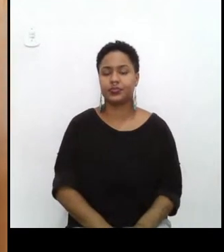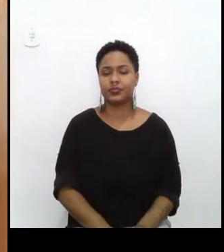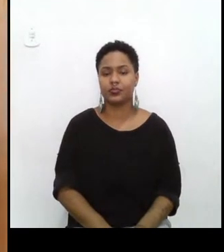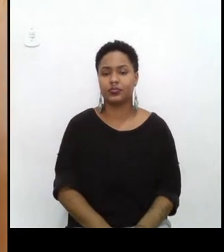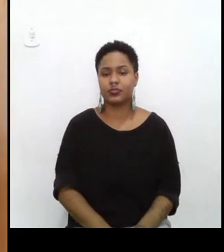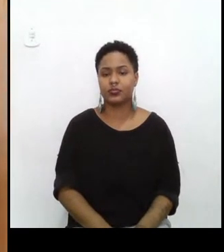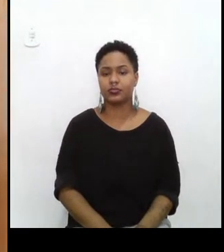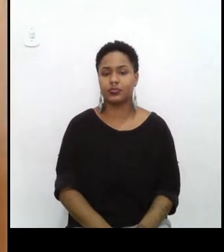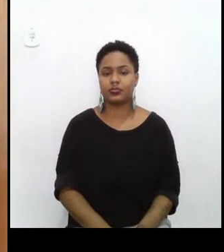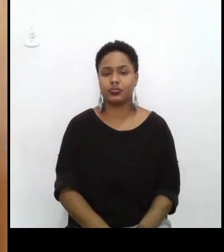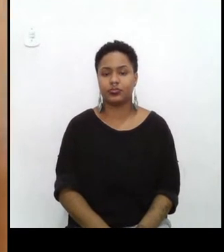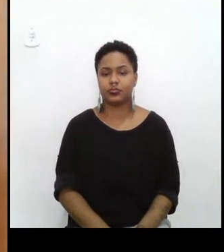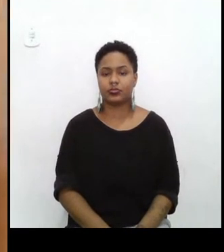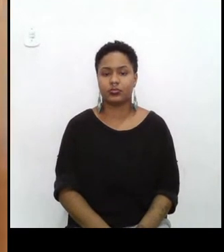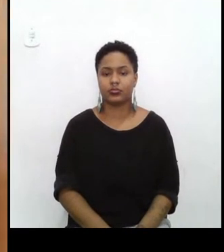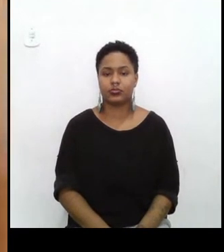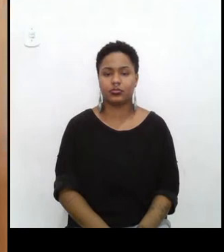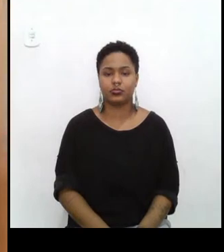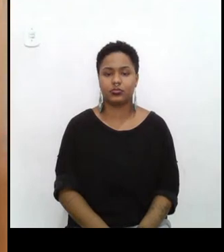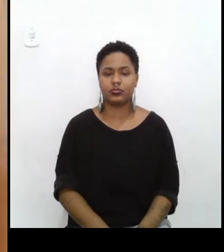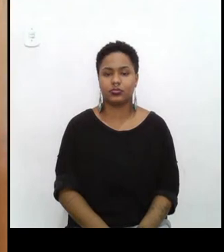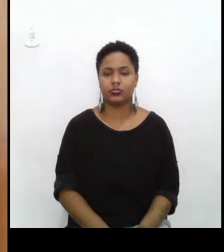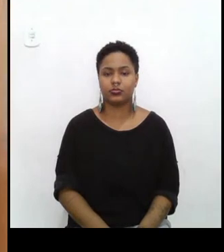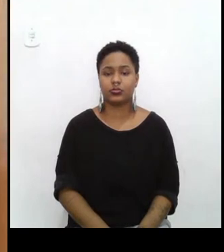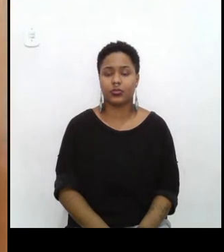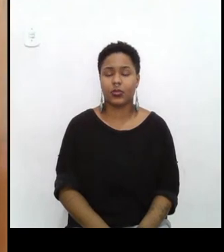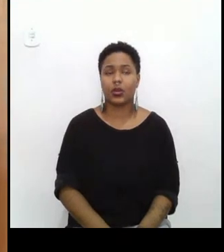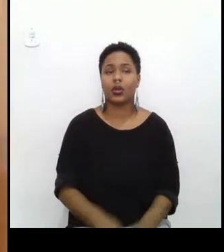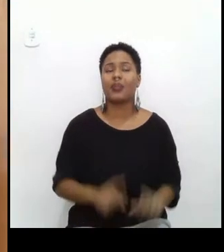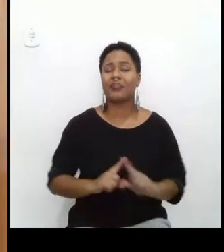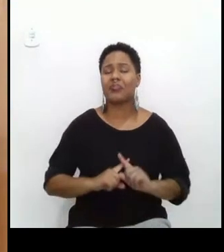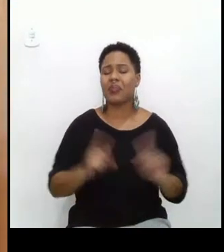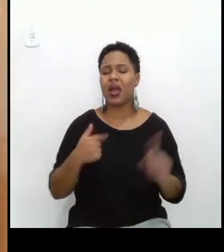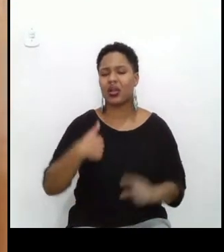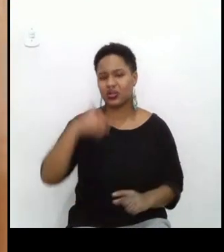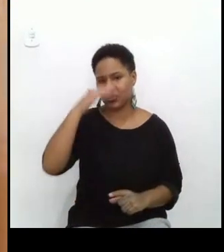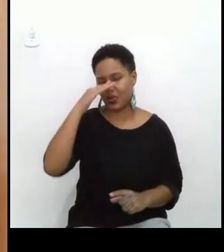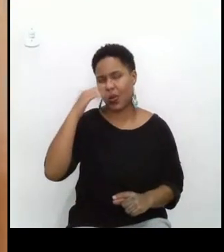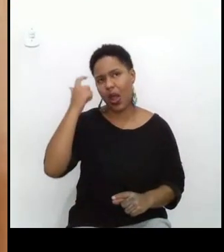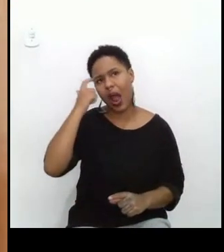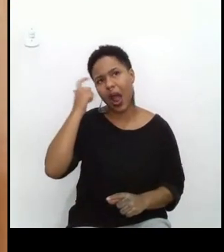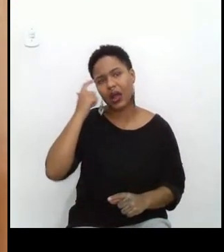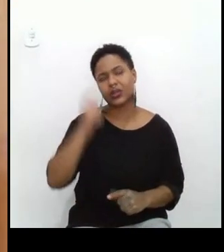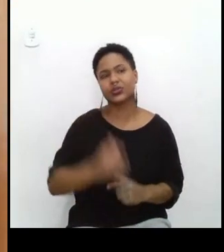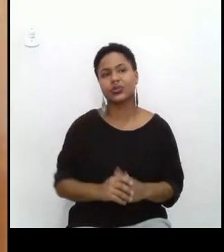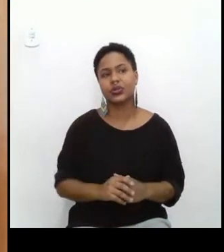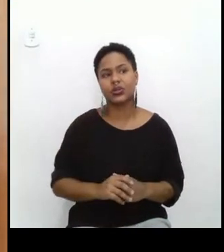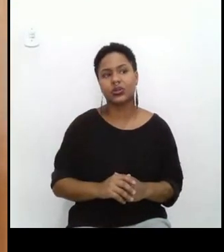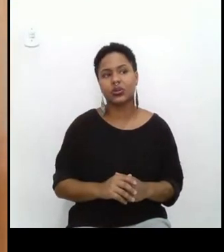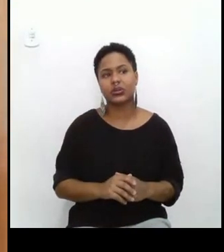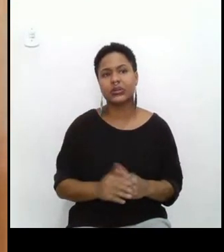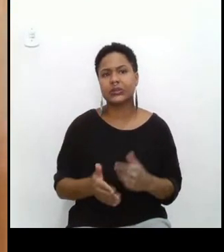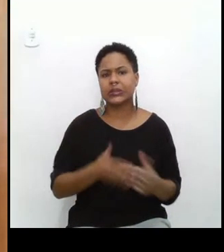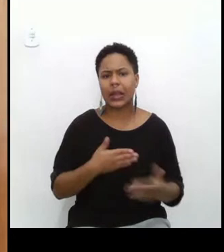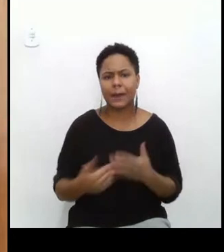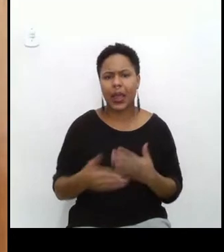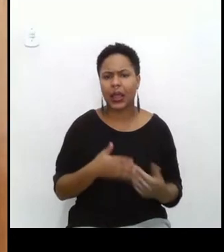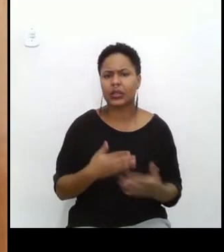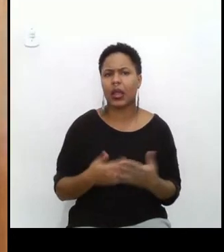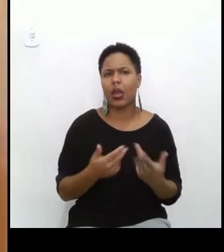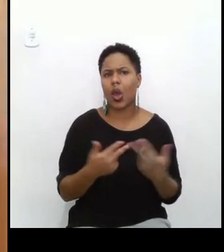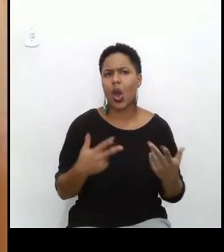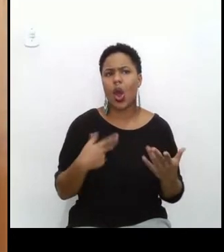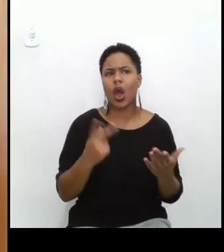droga pendurar usar independente a manteiga devem ir da Memorial mas